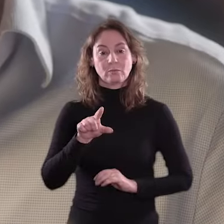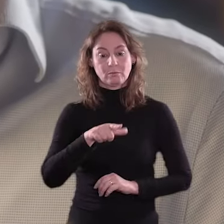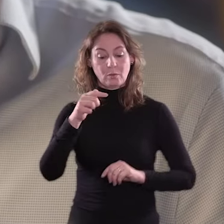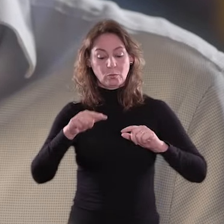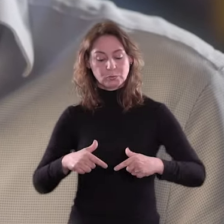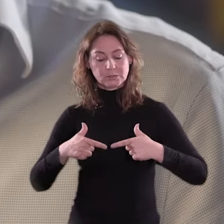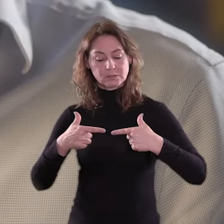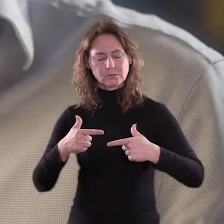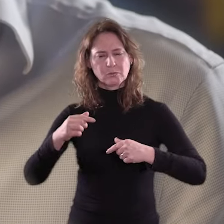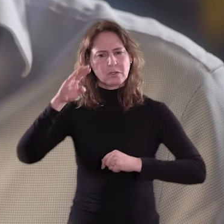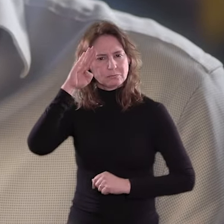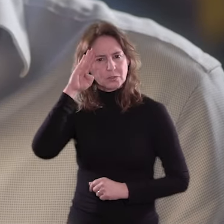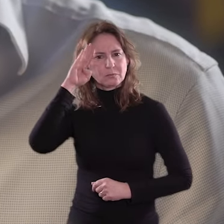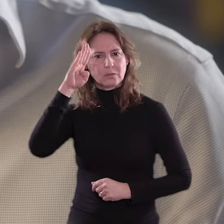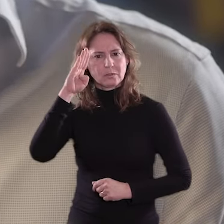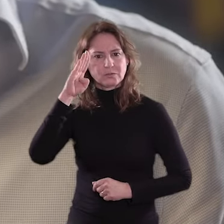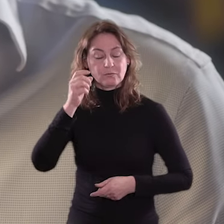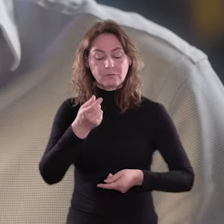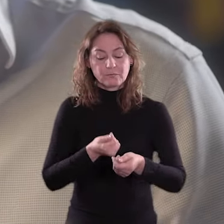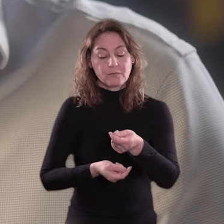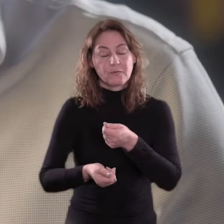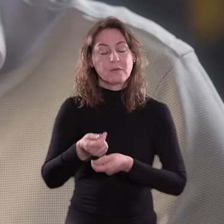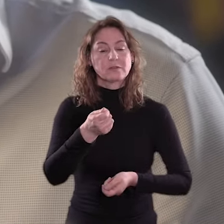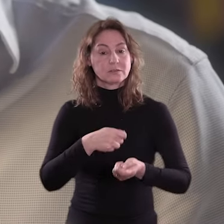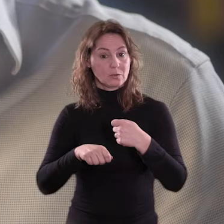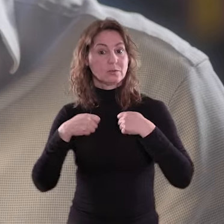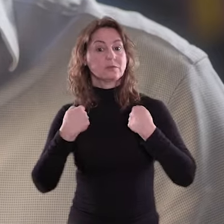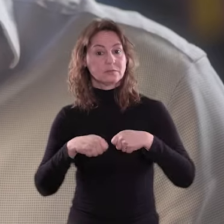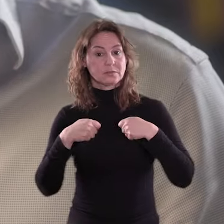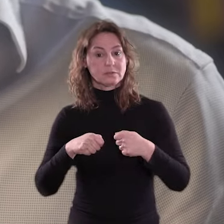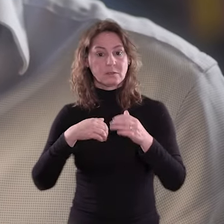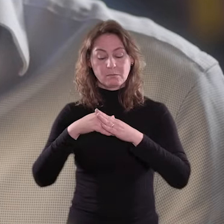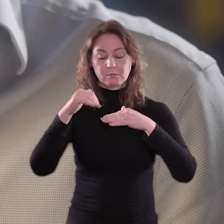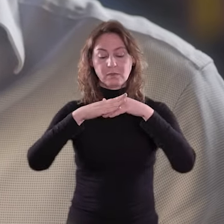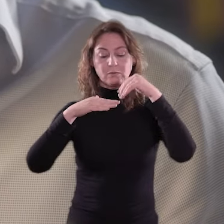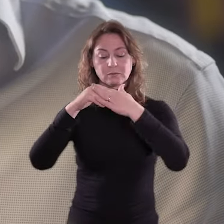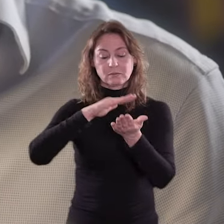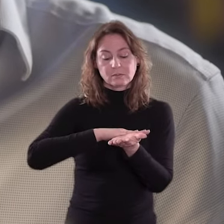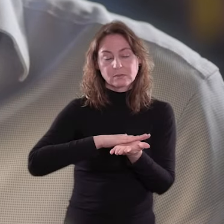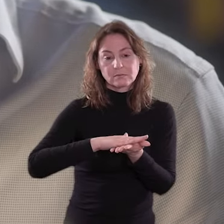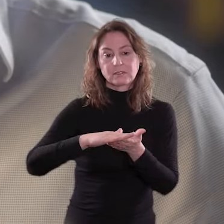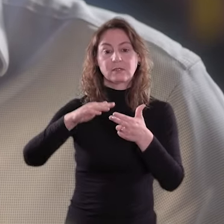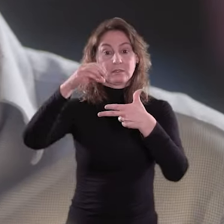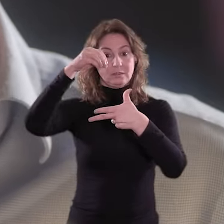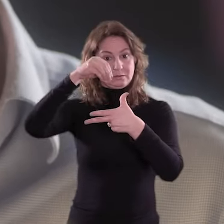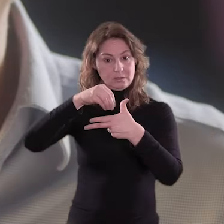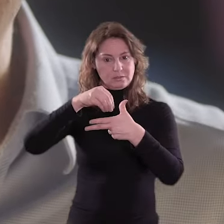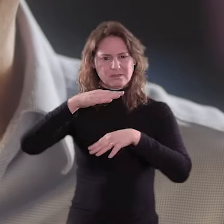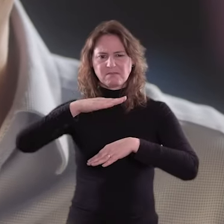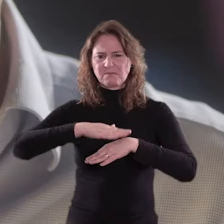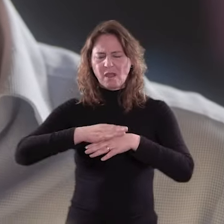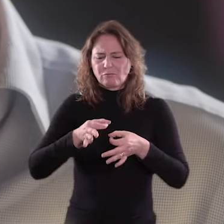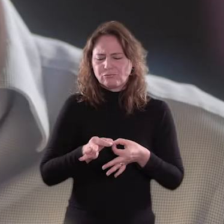Bom, uma outra ação que eu julgo fundamental foi viabilizar os recursos necessários para a construção das passarelas da Unesc. São mais